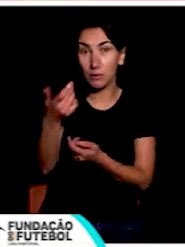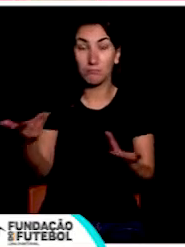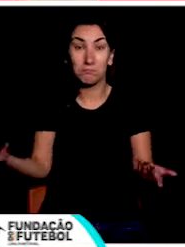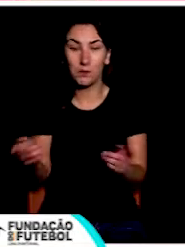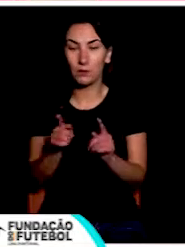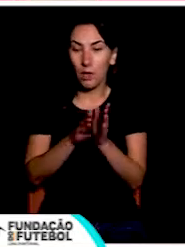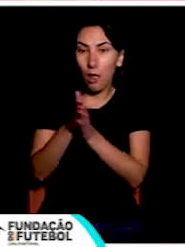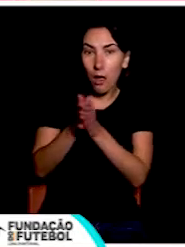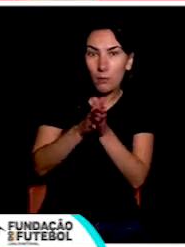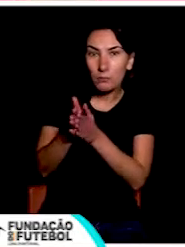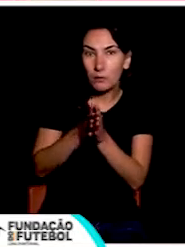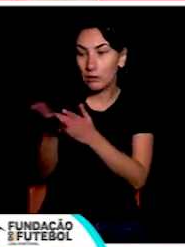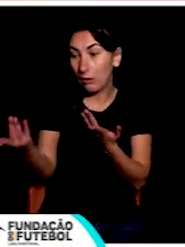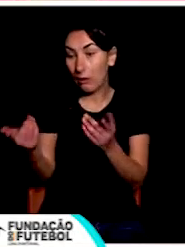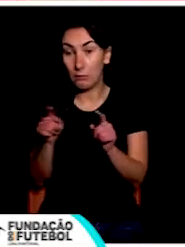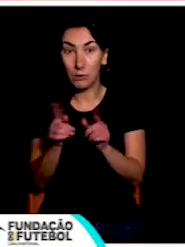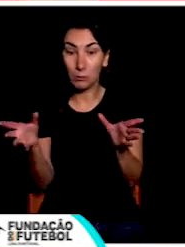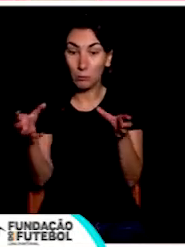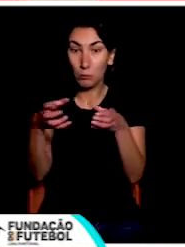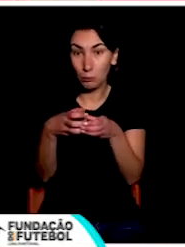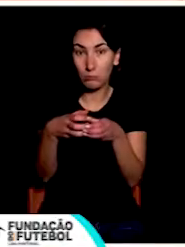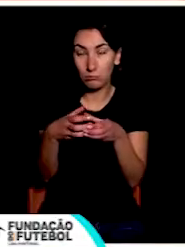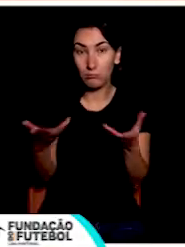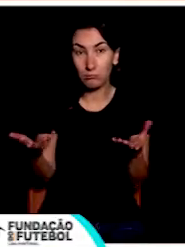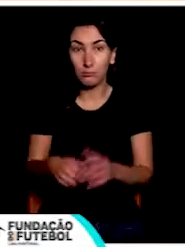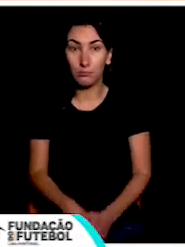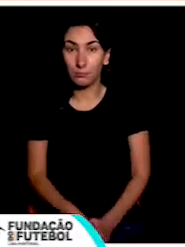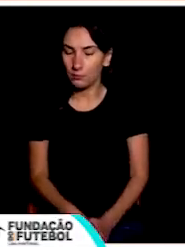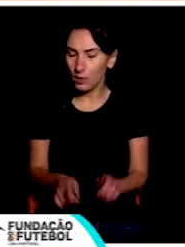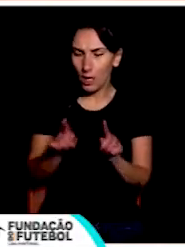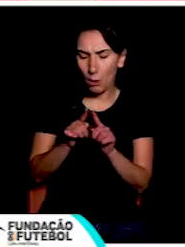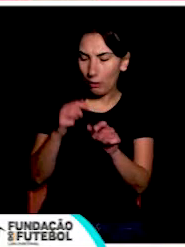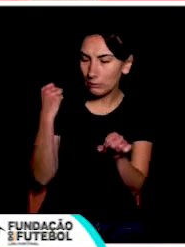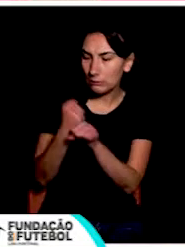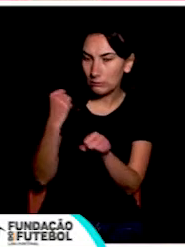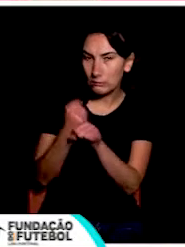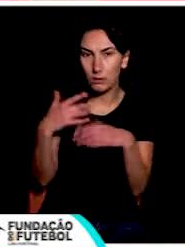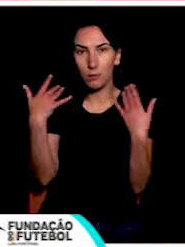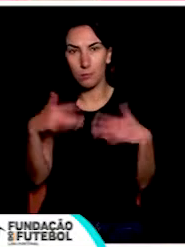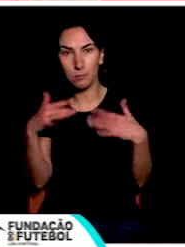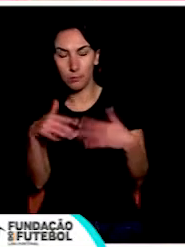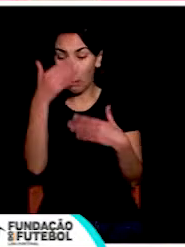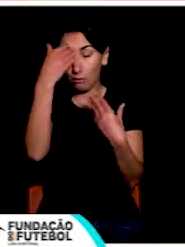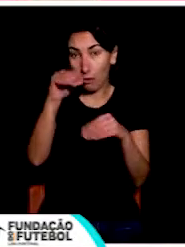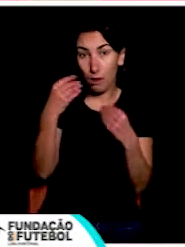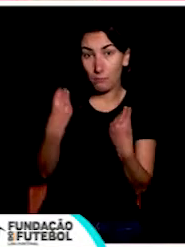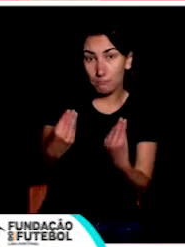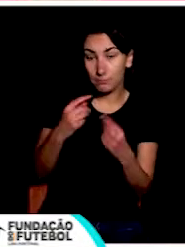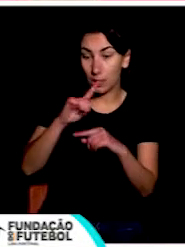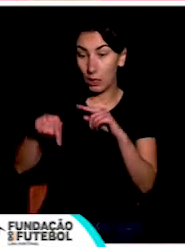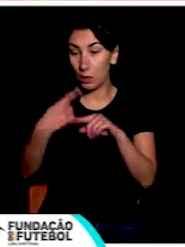estágio. Pronto, e surgiu a oportunidade de ficar no plantel. Agarrei a oportunidade, dei o máximo, fiquei aí a treinar